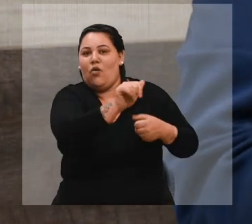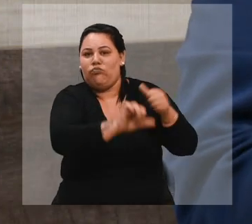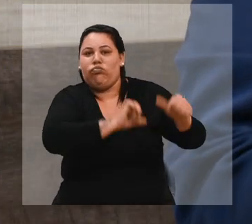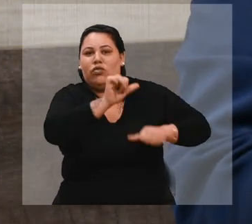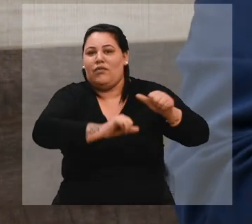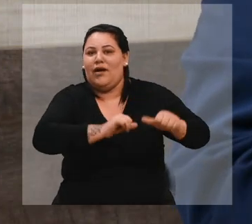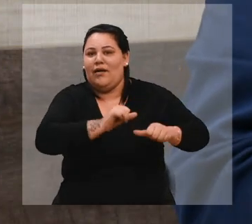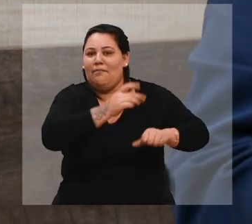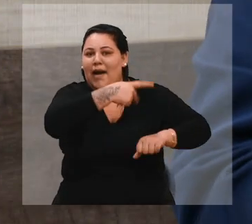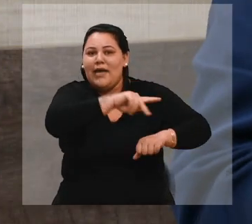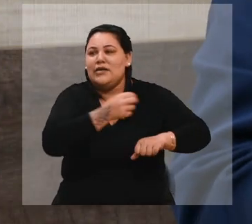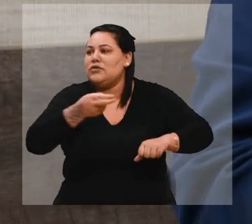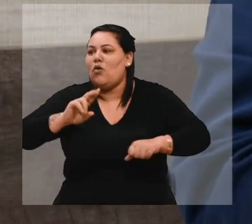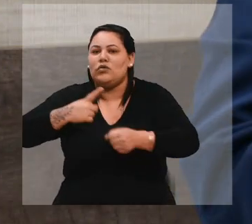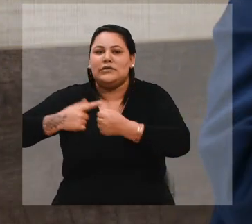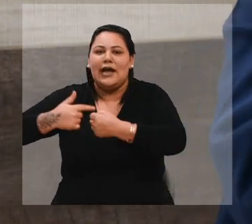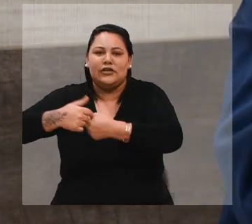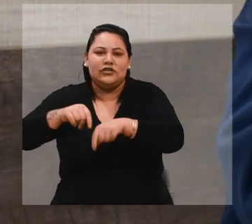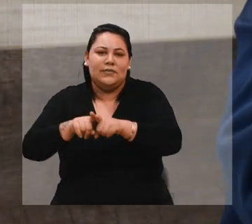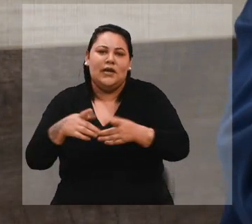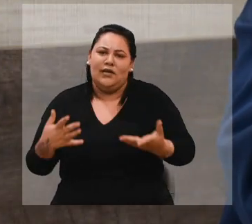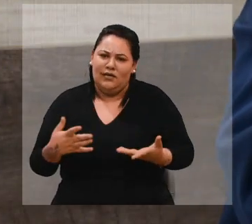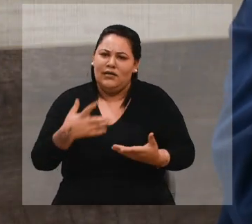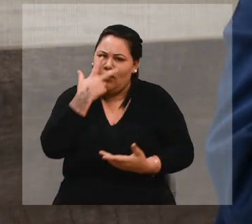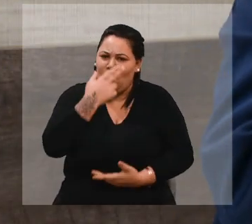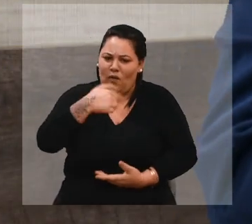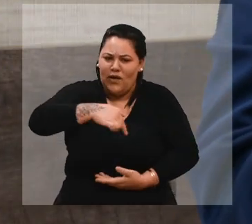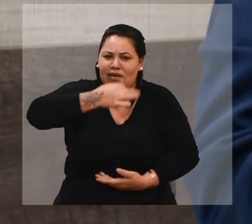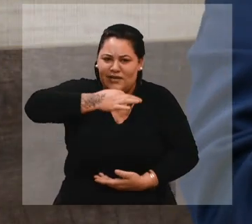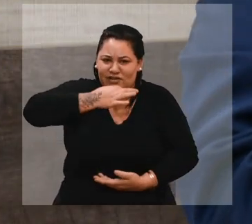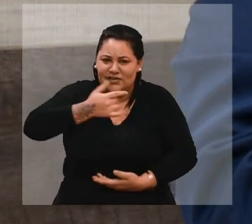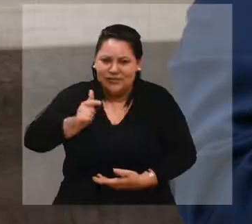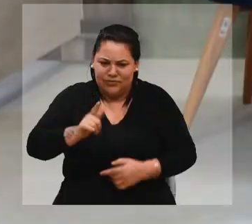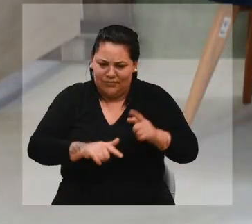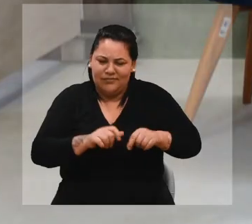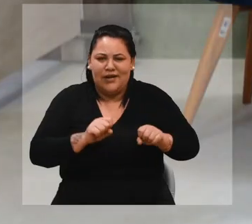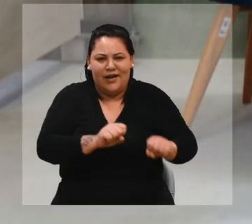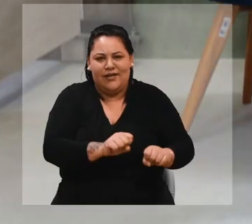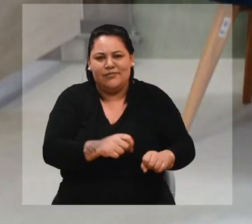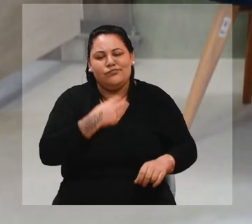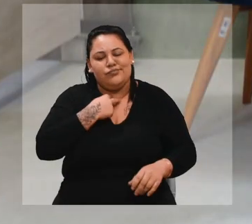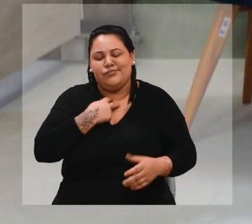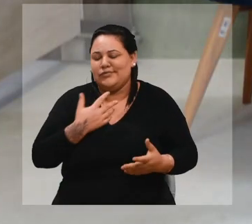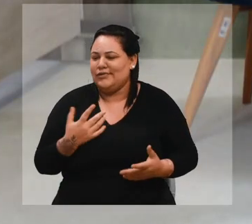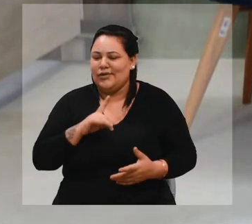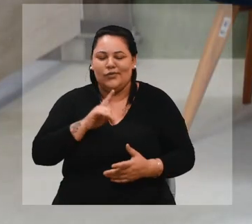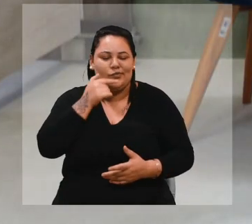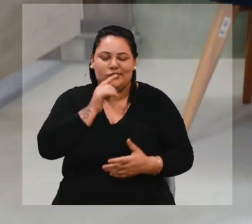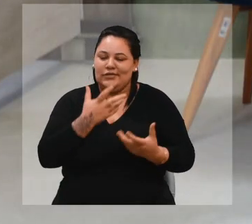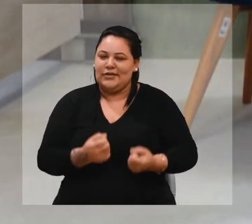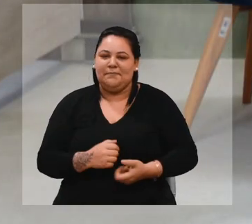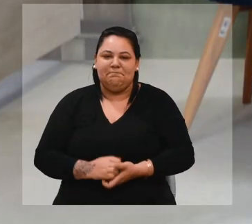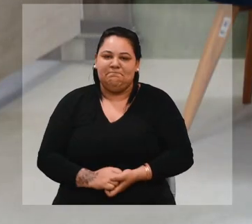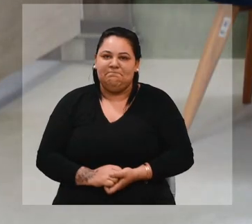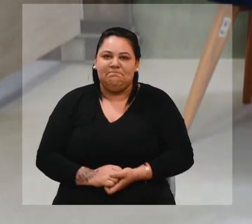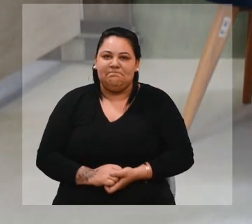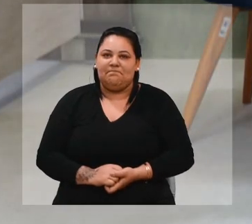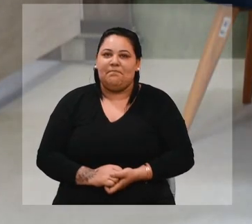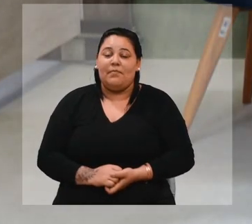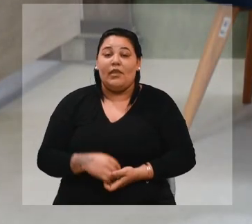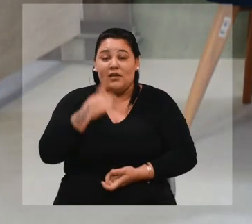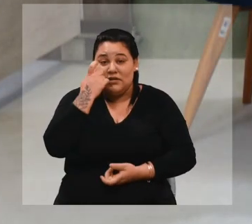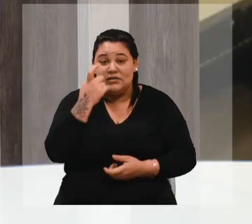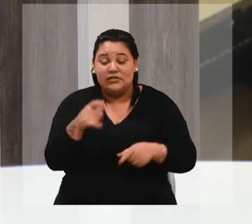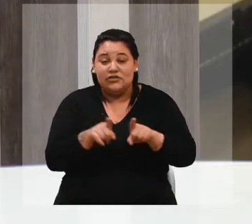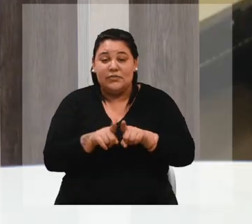bacana. E uma cidade como Caxias não ter mercado público, não dá. Então, eu não consigo aceitar isso. E é interessante,